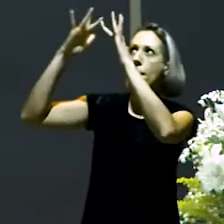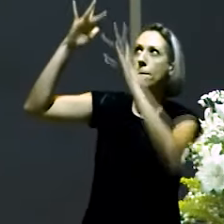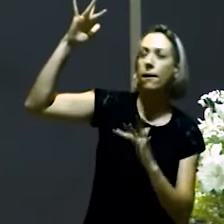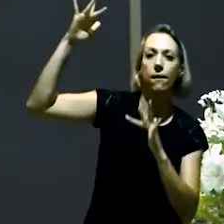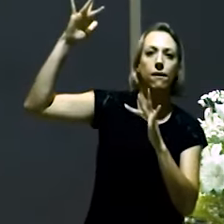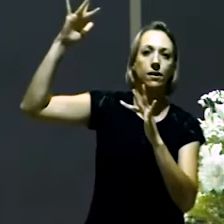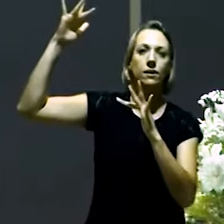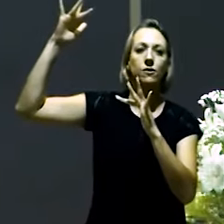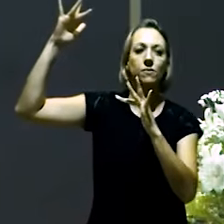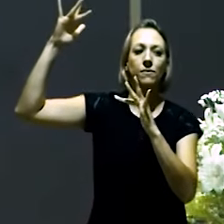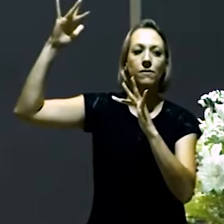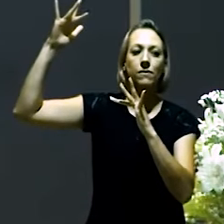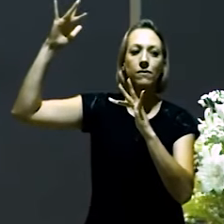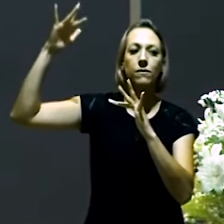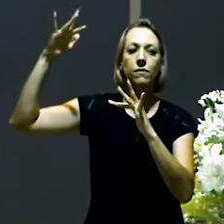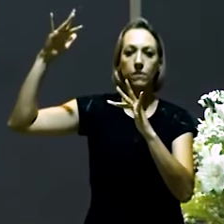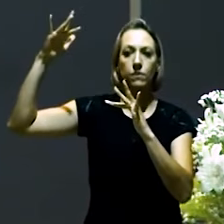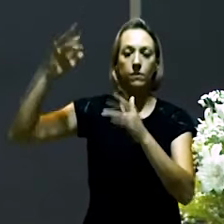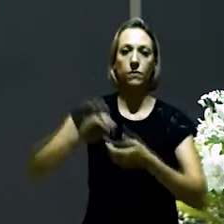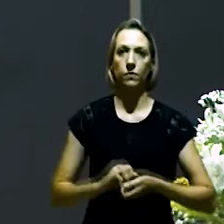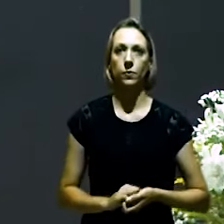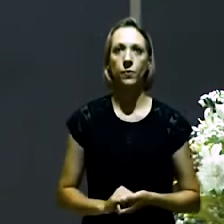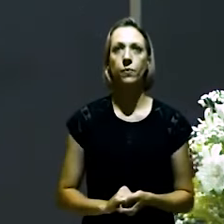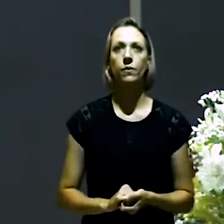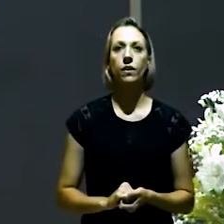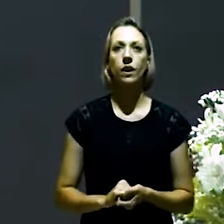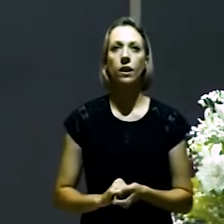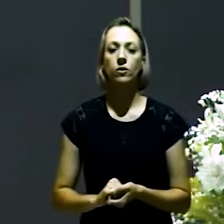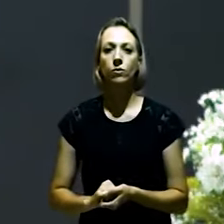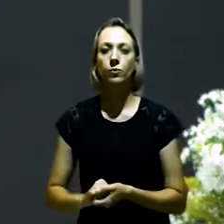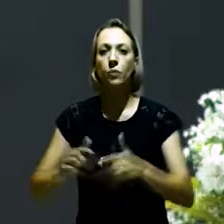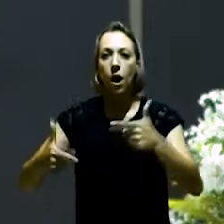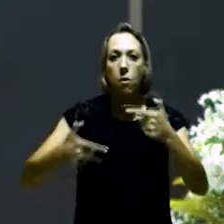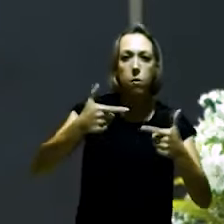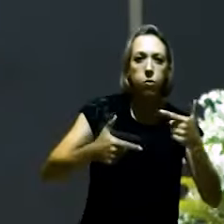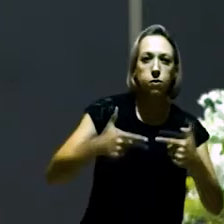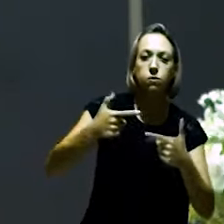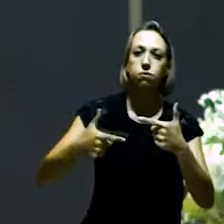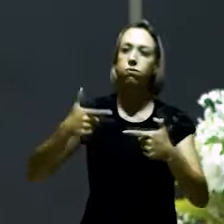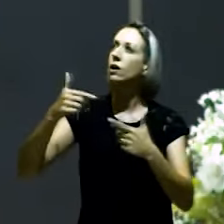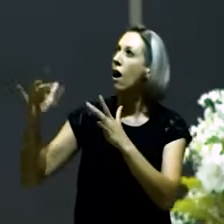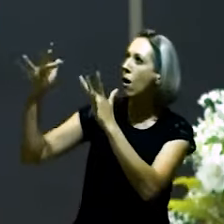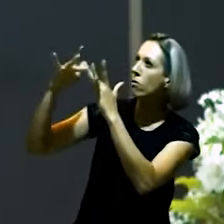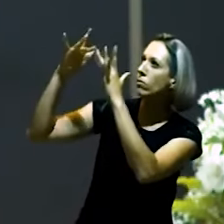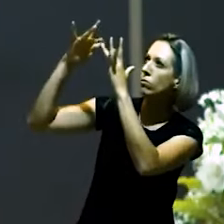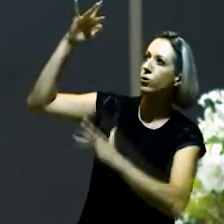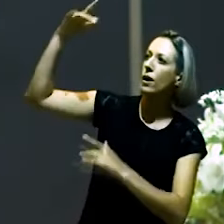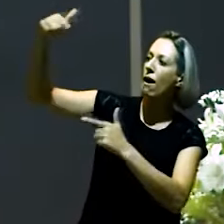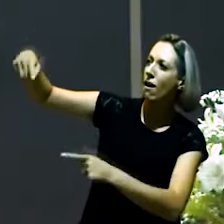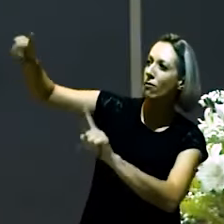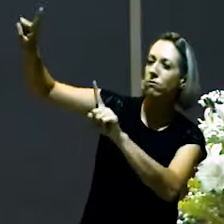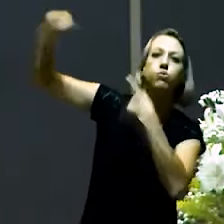lona, os pecados que nos colocaram dentro deste campo de batalha, desta guerra cósmica.